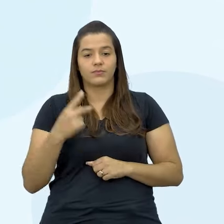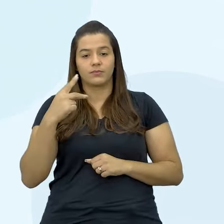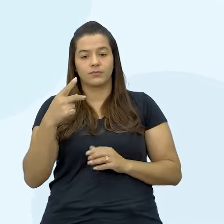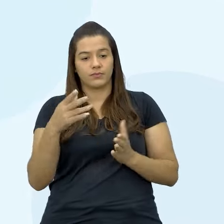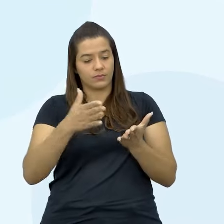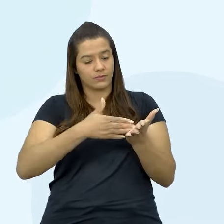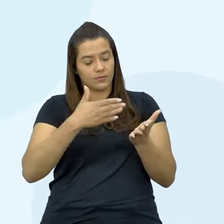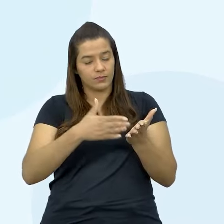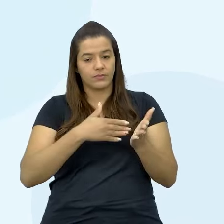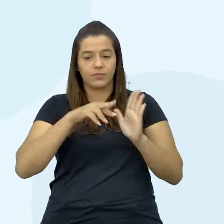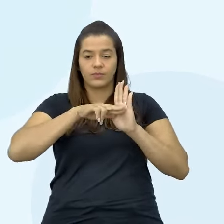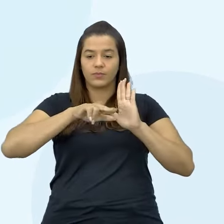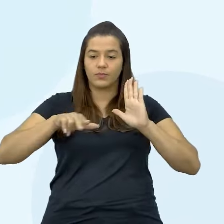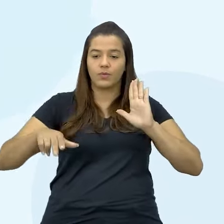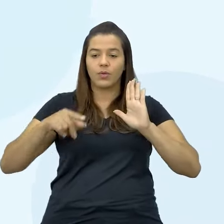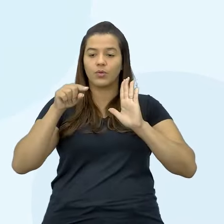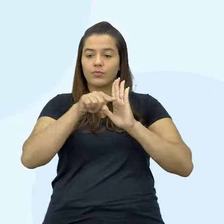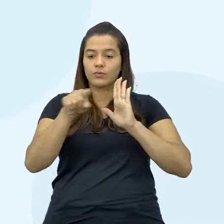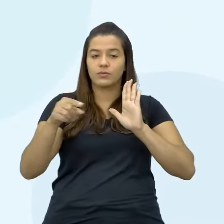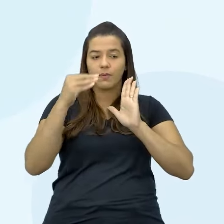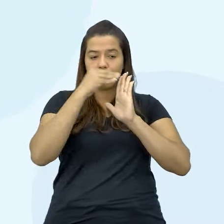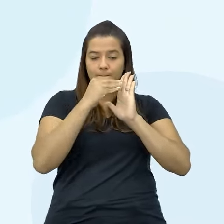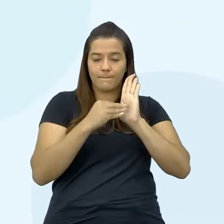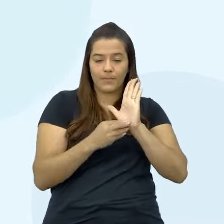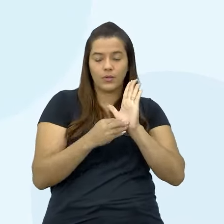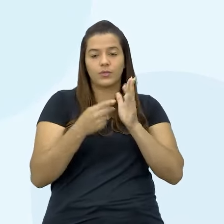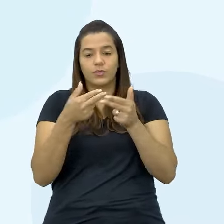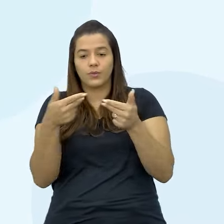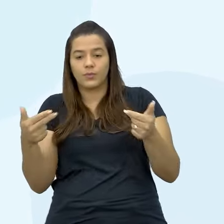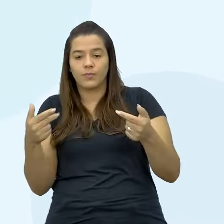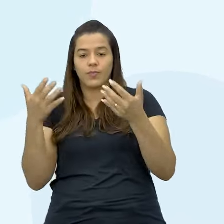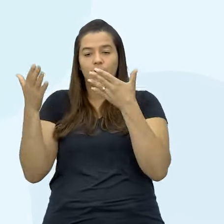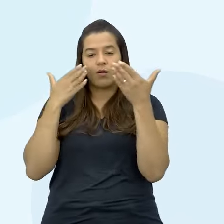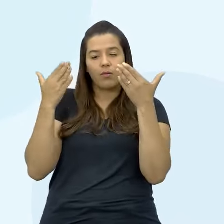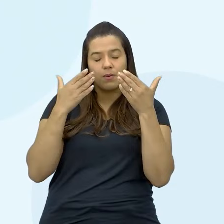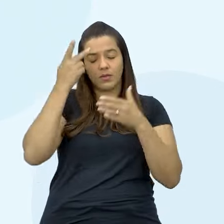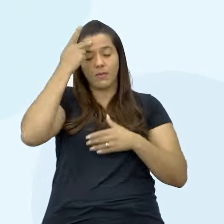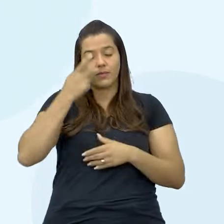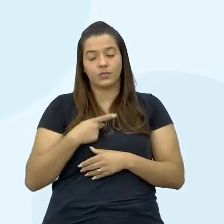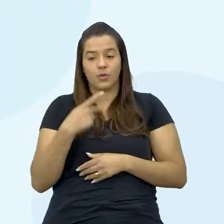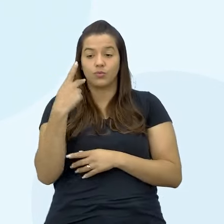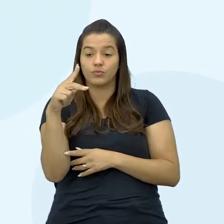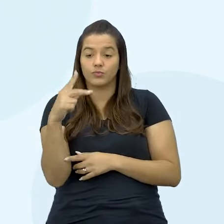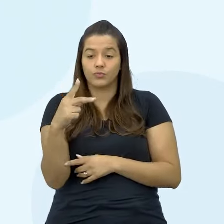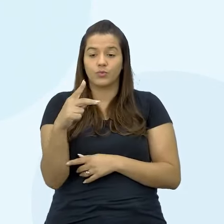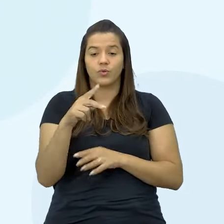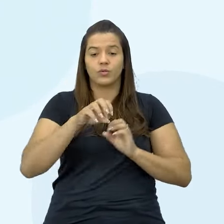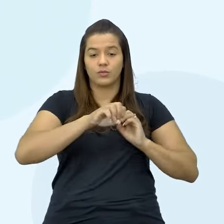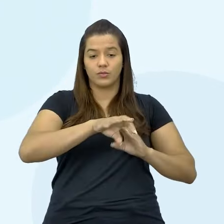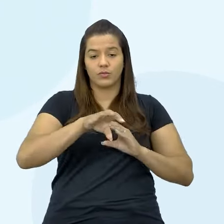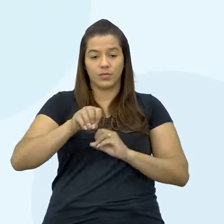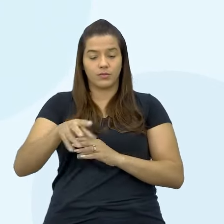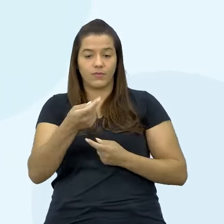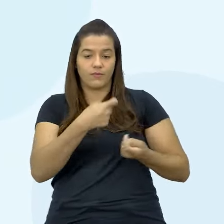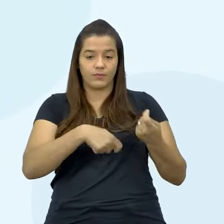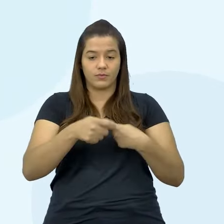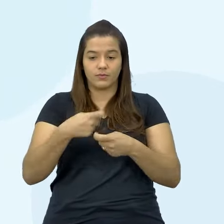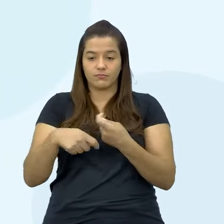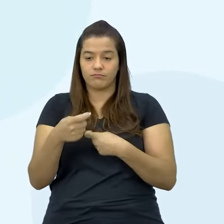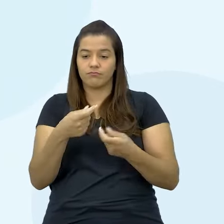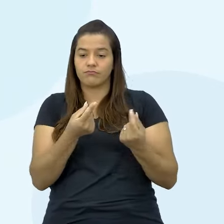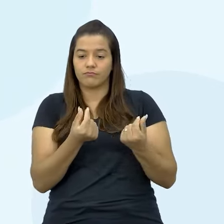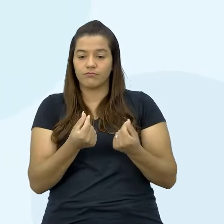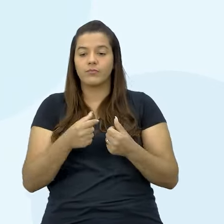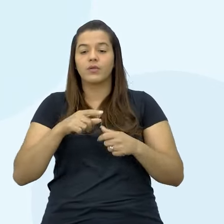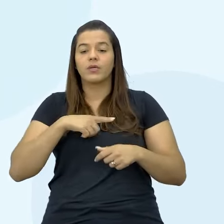de bordo, destaque as ações em comum e faça uma comparação pessoal entre educação financeira